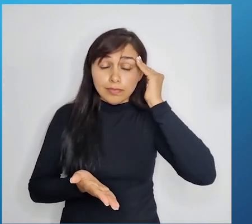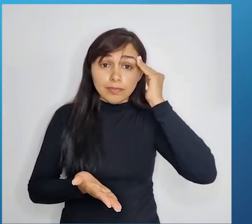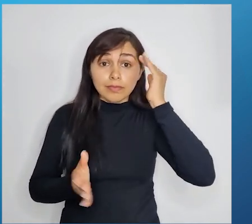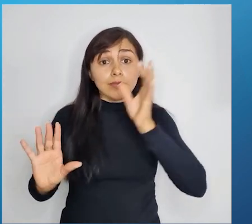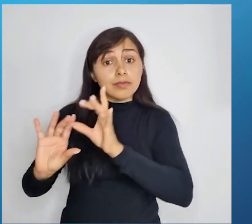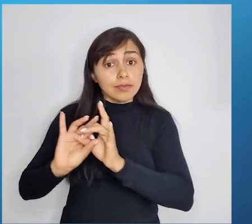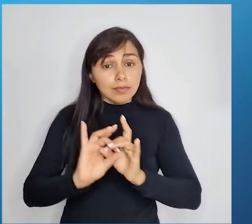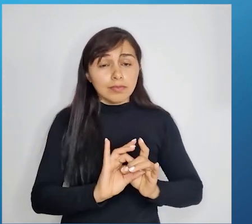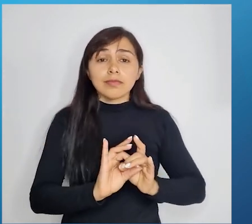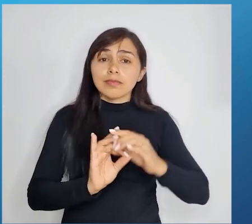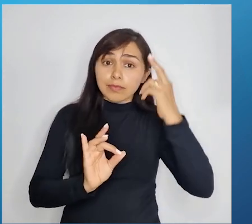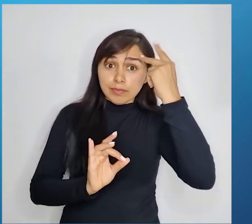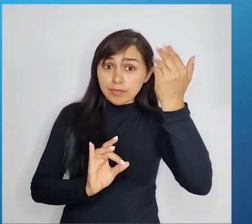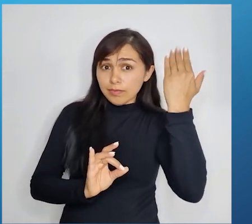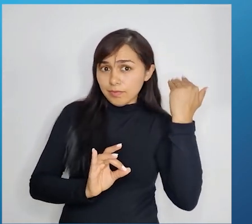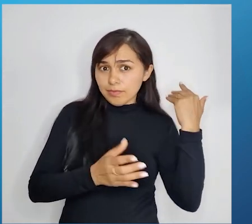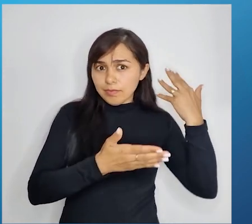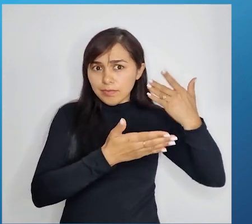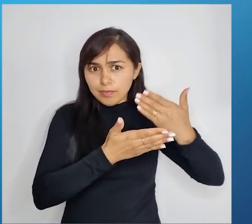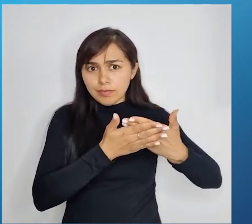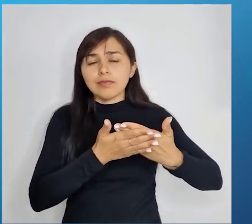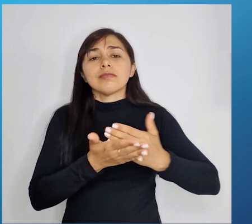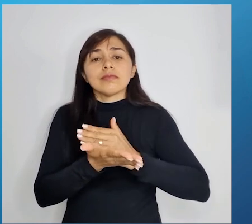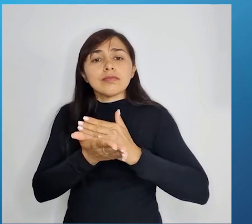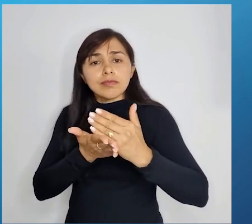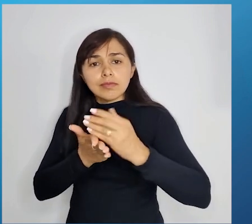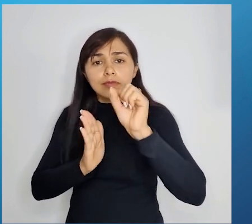cultural do Brasil no início do século XX.